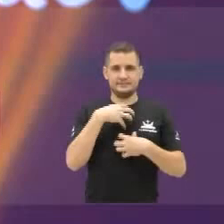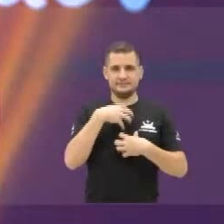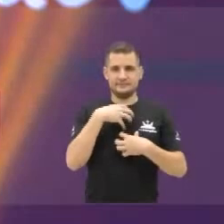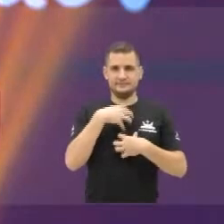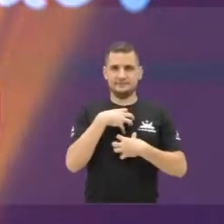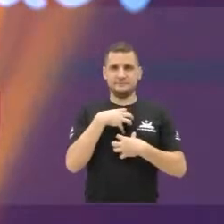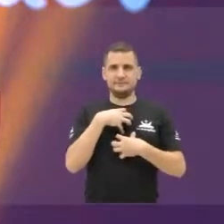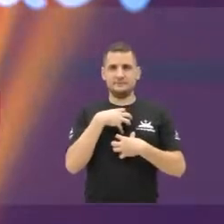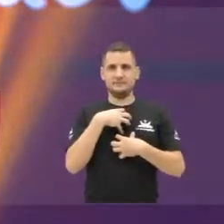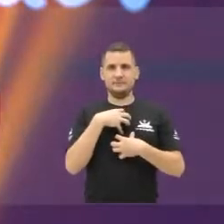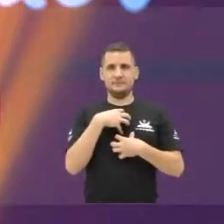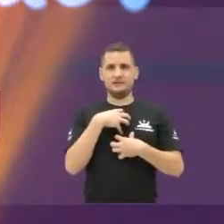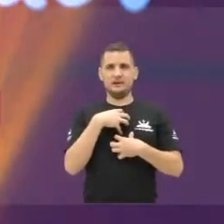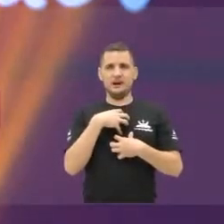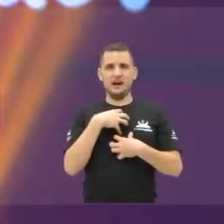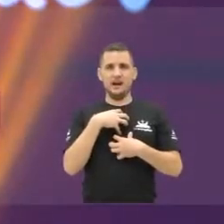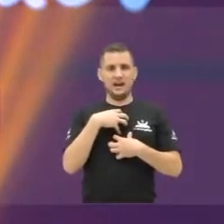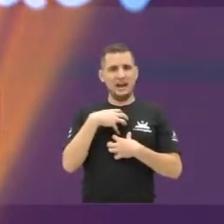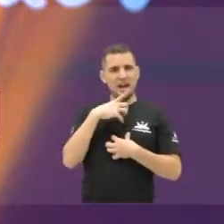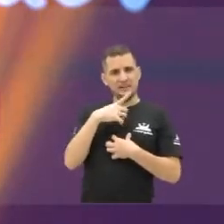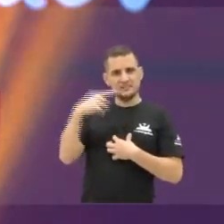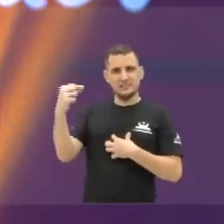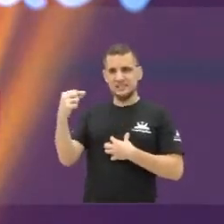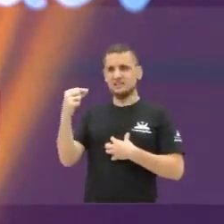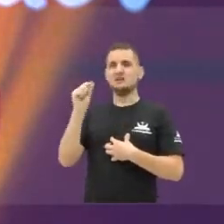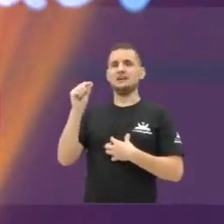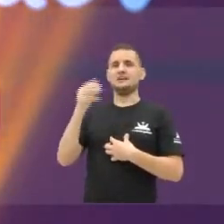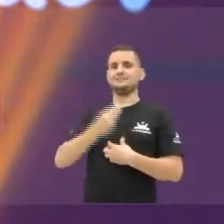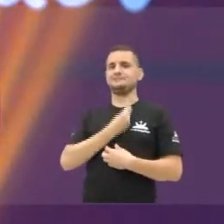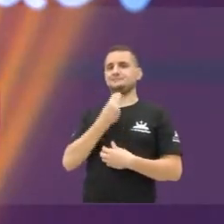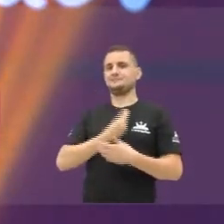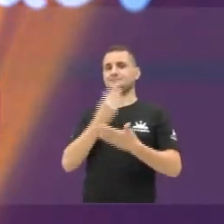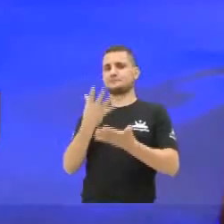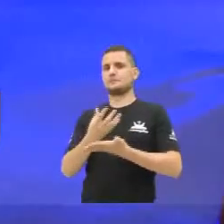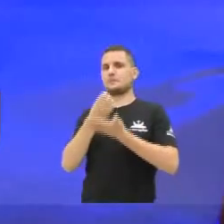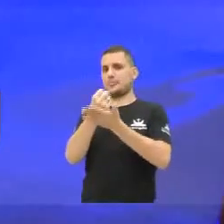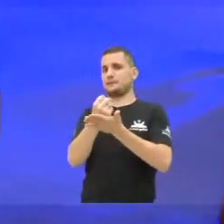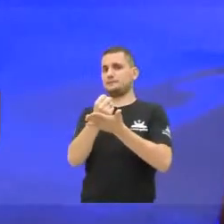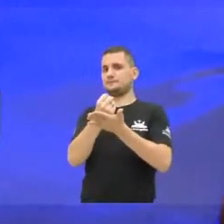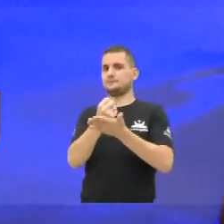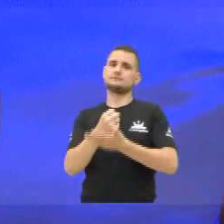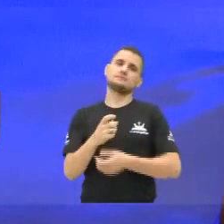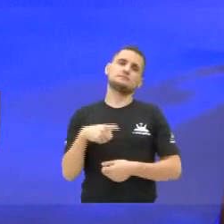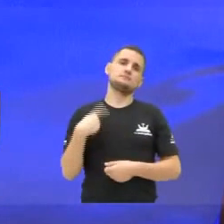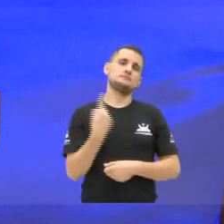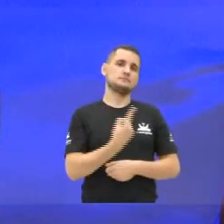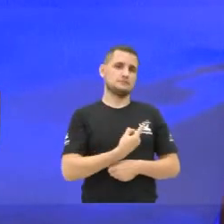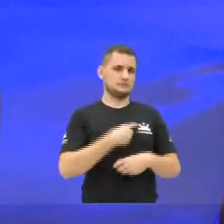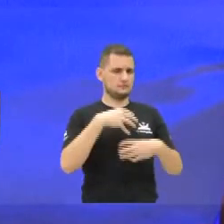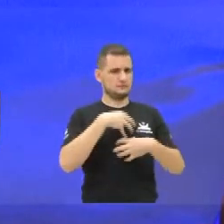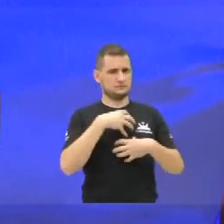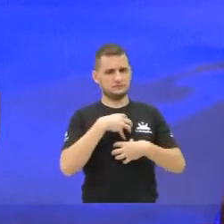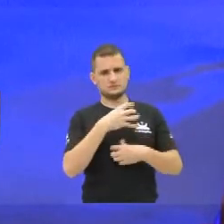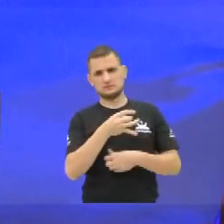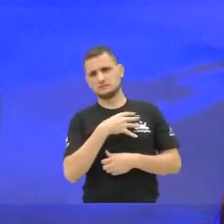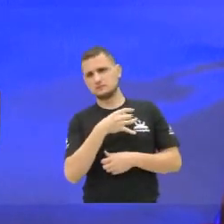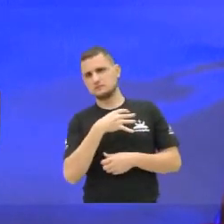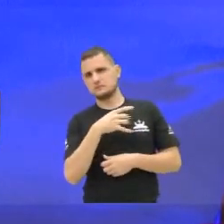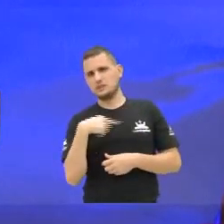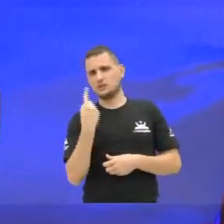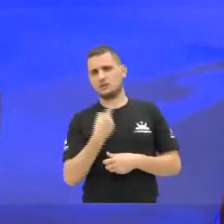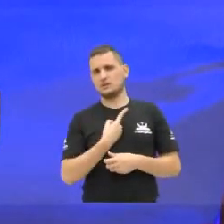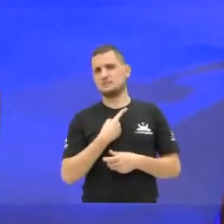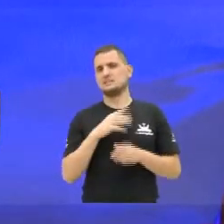e partiu para salvar sua vida. O medo nos leva a tomar atitudes